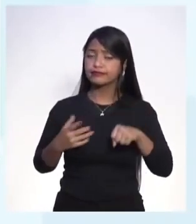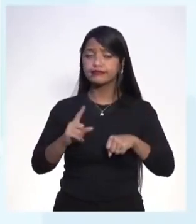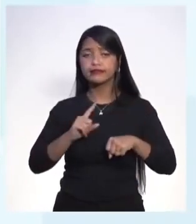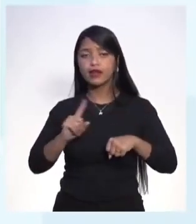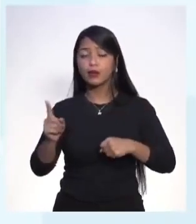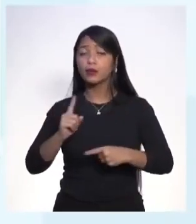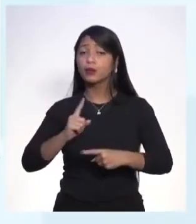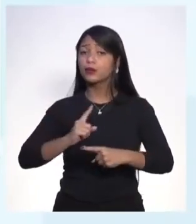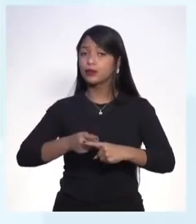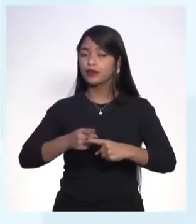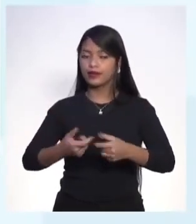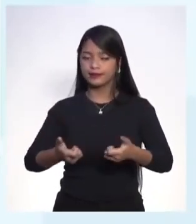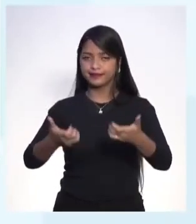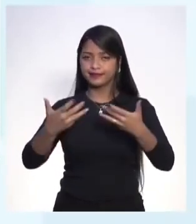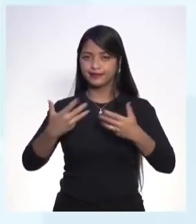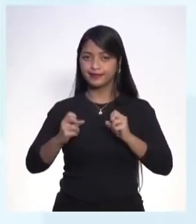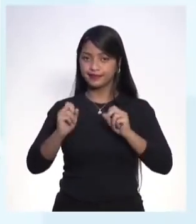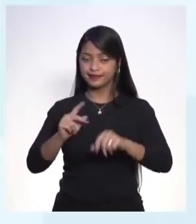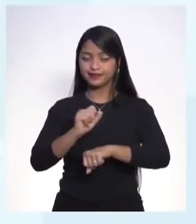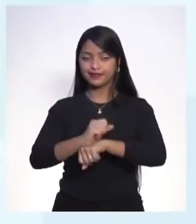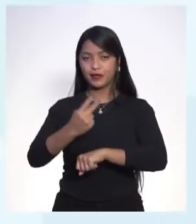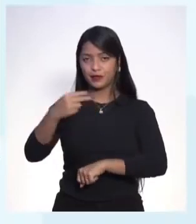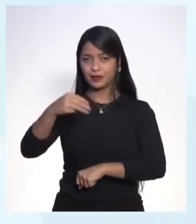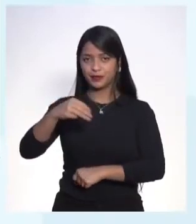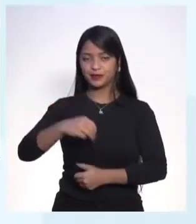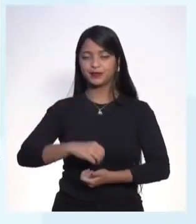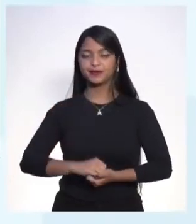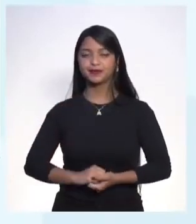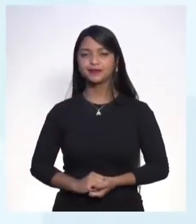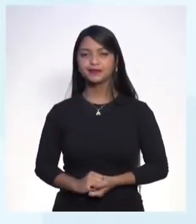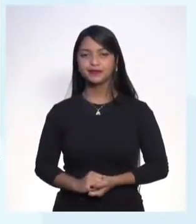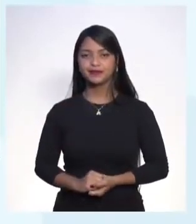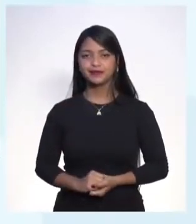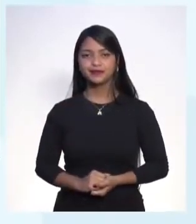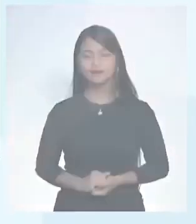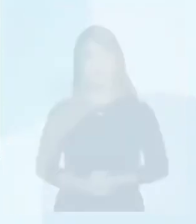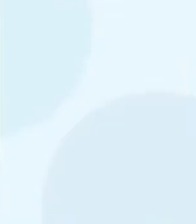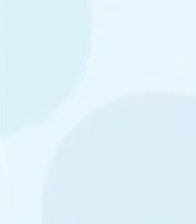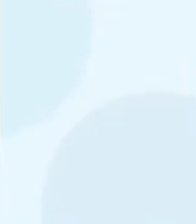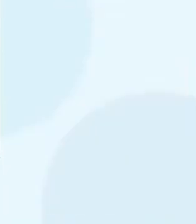tenta justificar para mim, tá bom? 2 minutinhos.